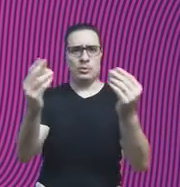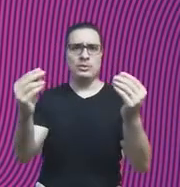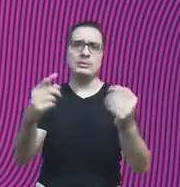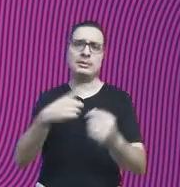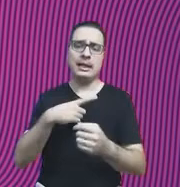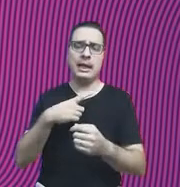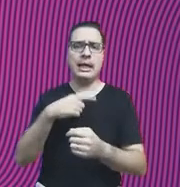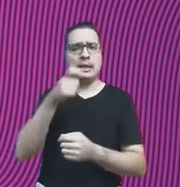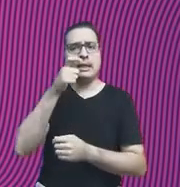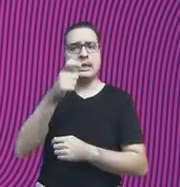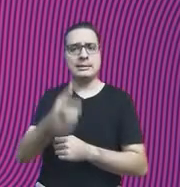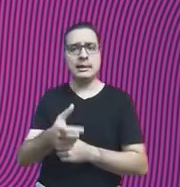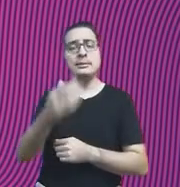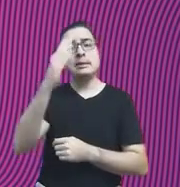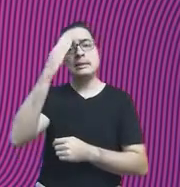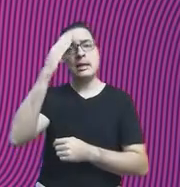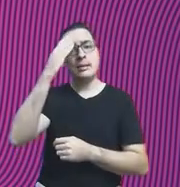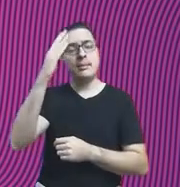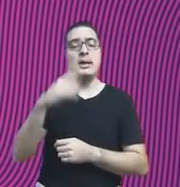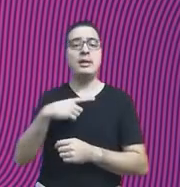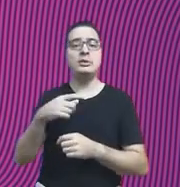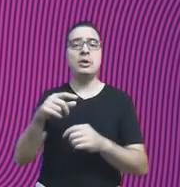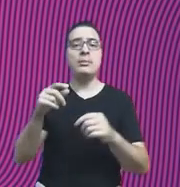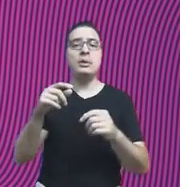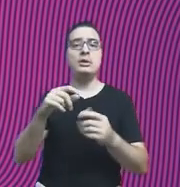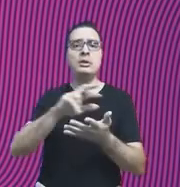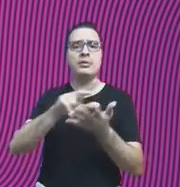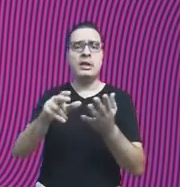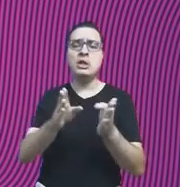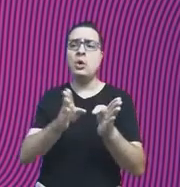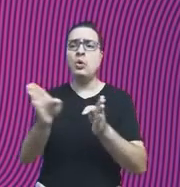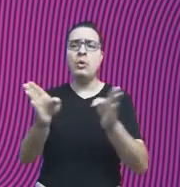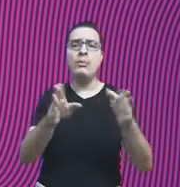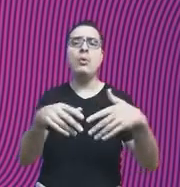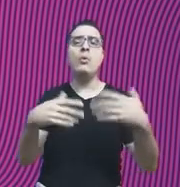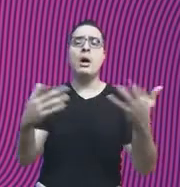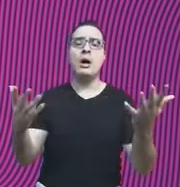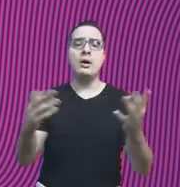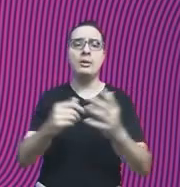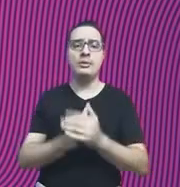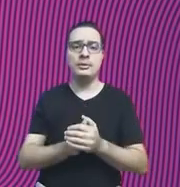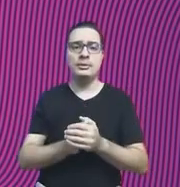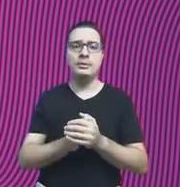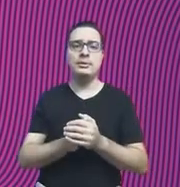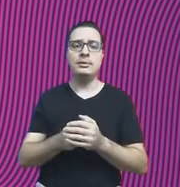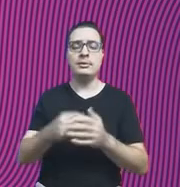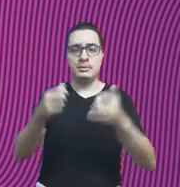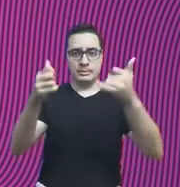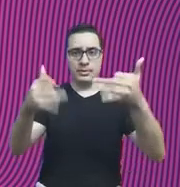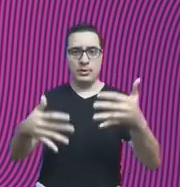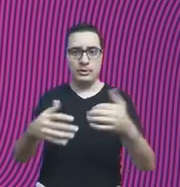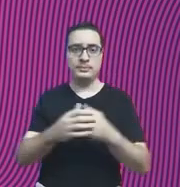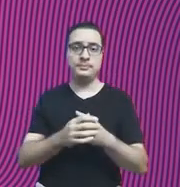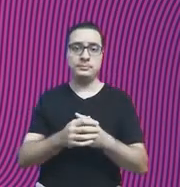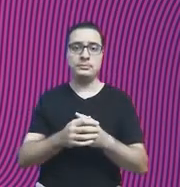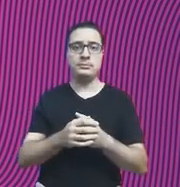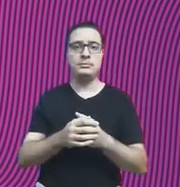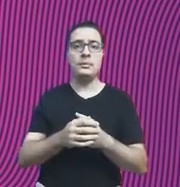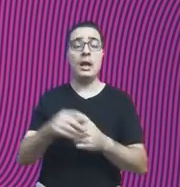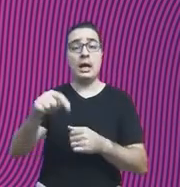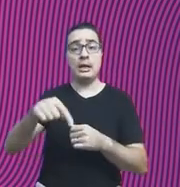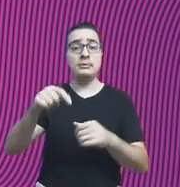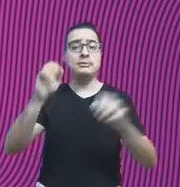interessada em saber sobre esses novos rumos que o Paulo se referiu. Nós estamos, eu vou fazer uma breve reflexão